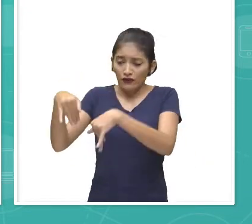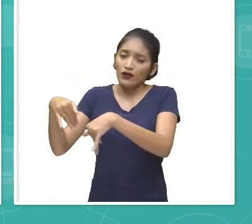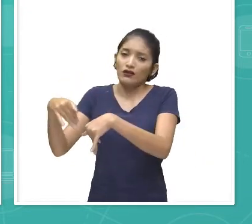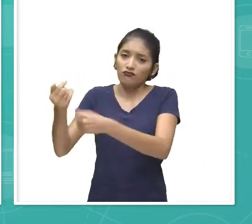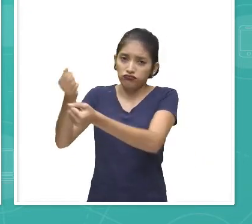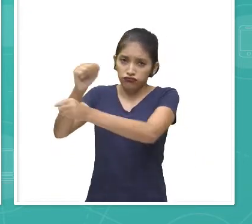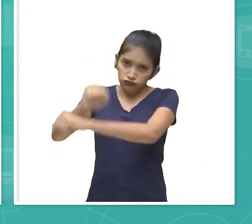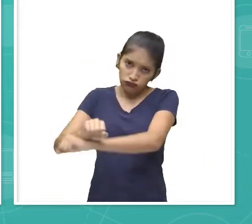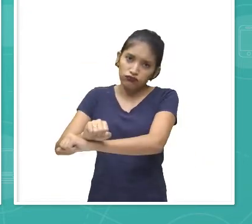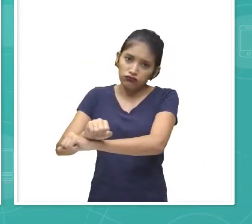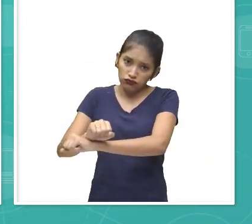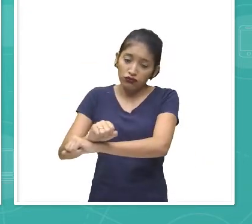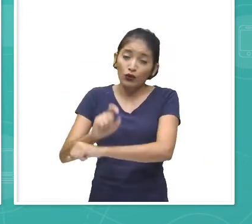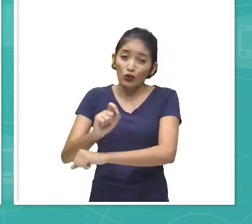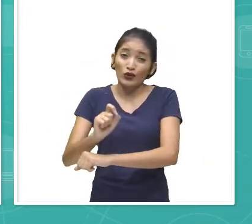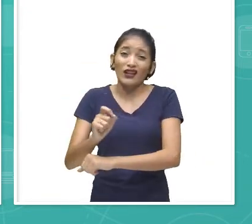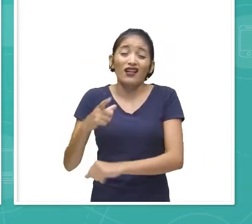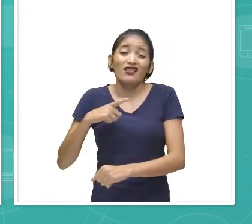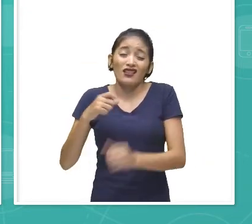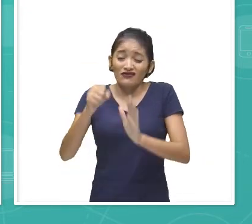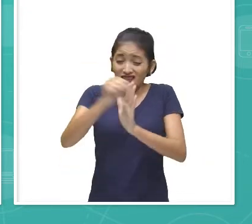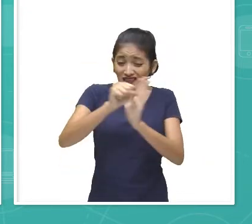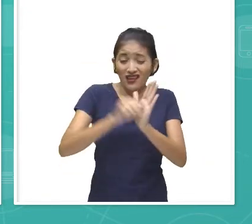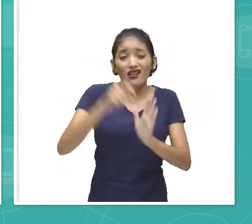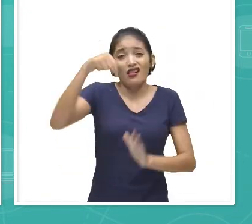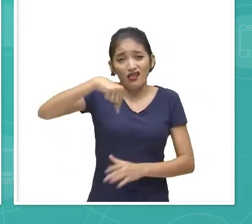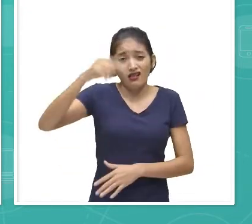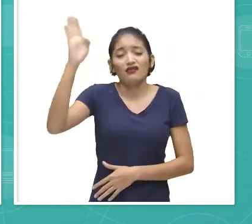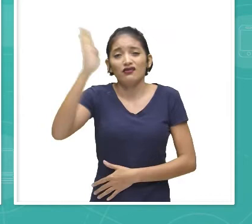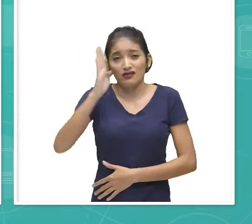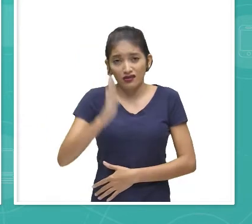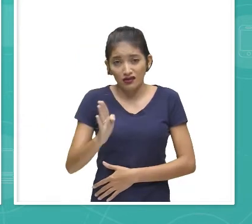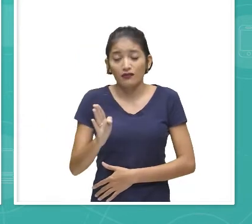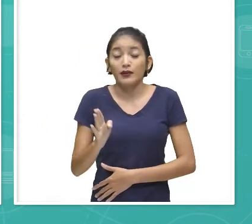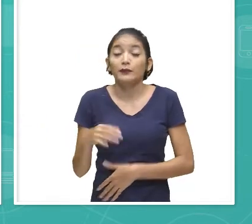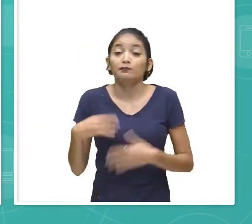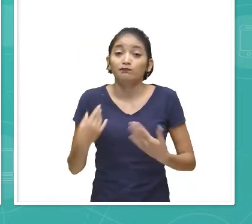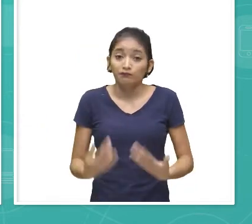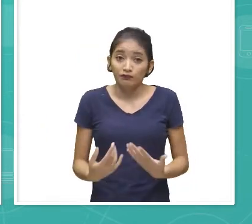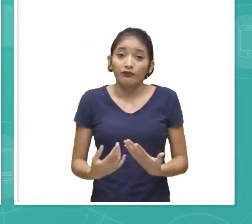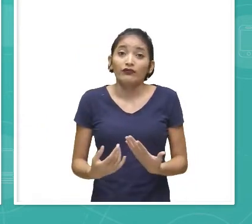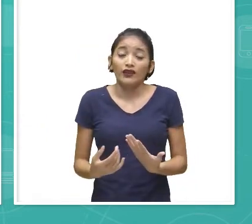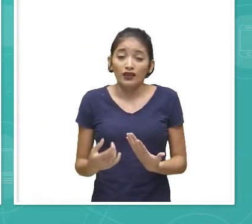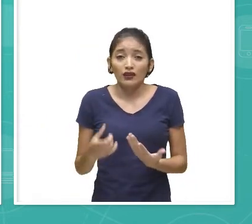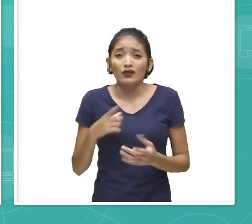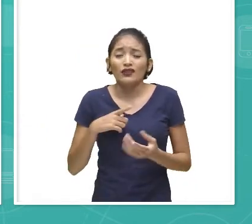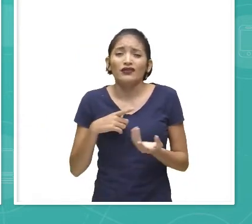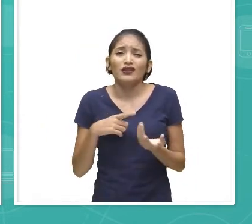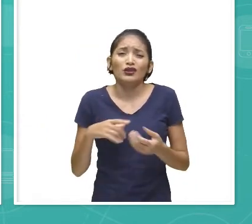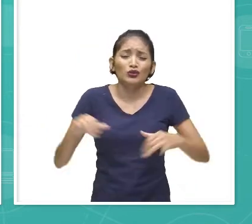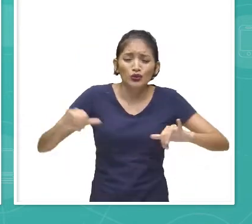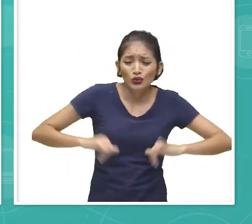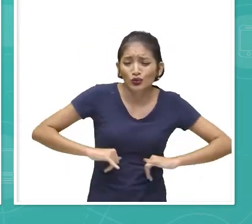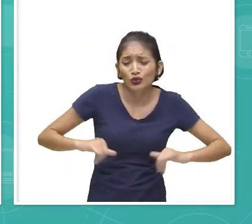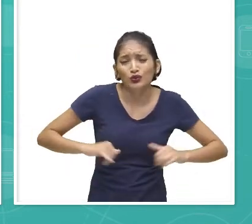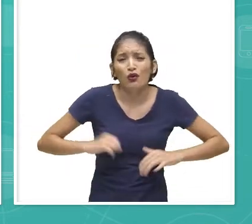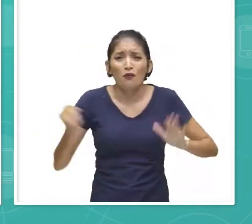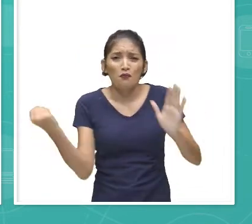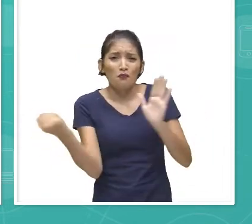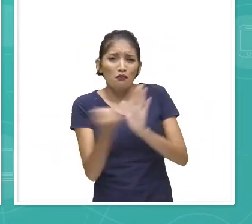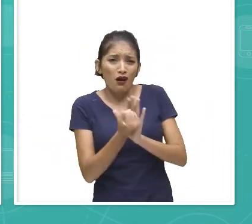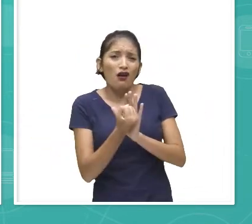escravidão. A escravidão durou séculos aqui no Brasil. Deixou muitas feridas abertas, muitas marcas na